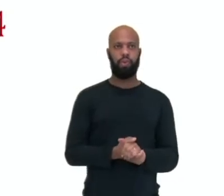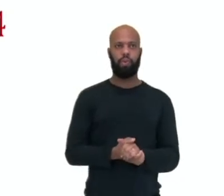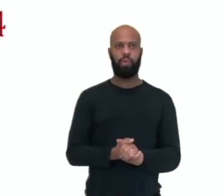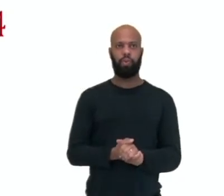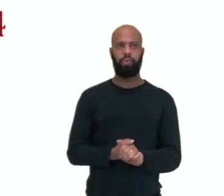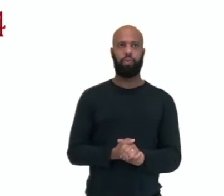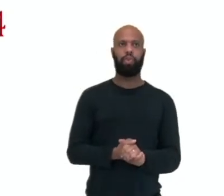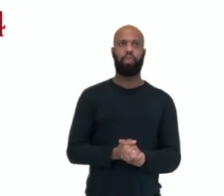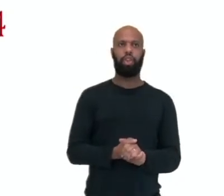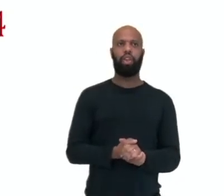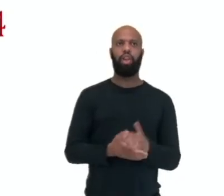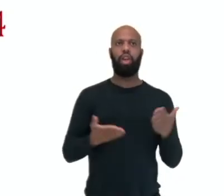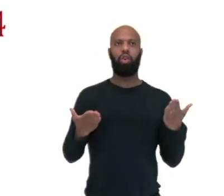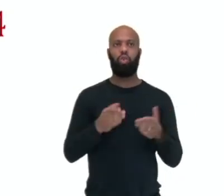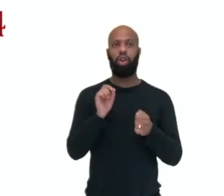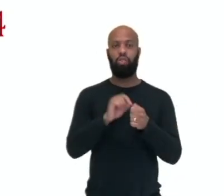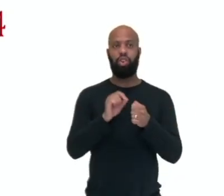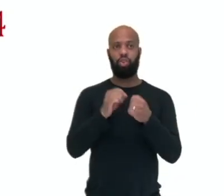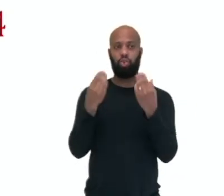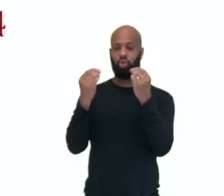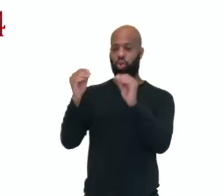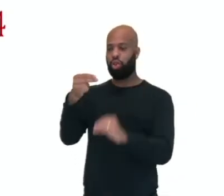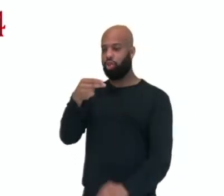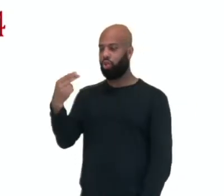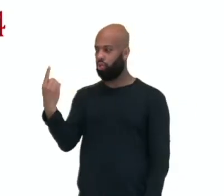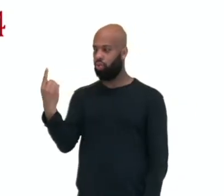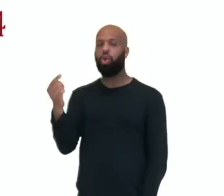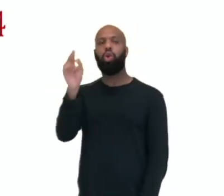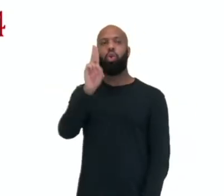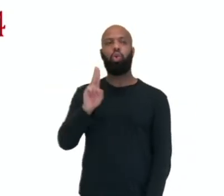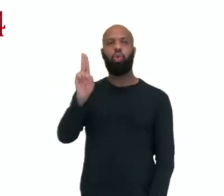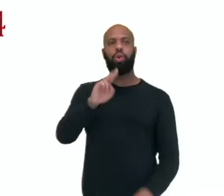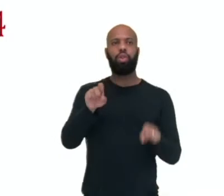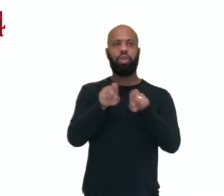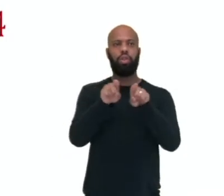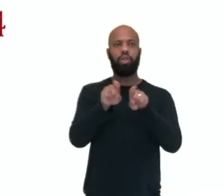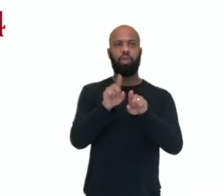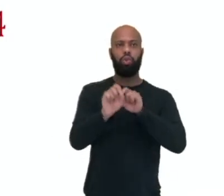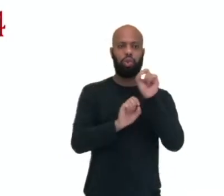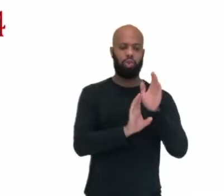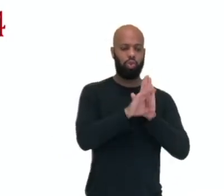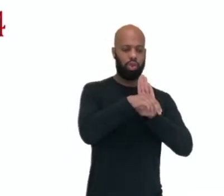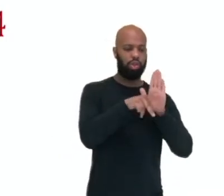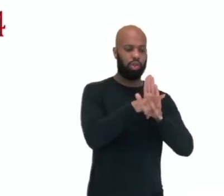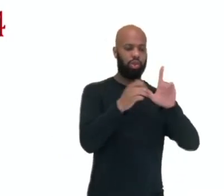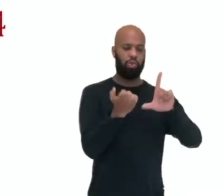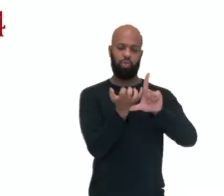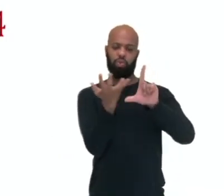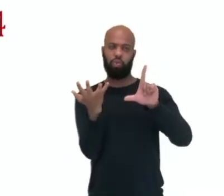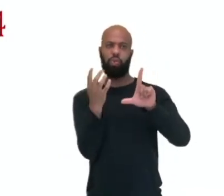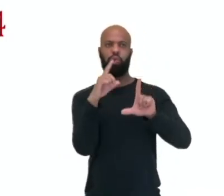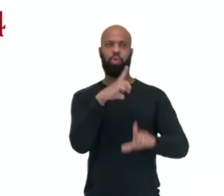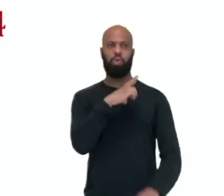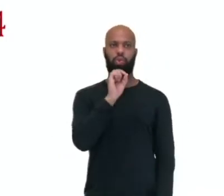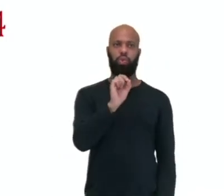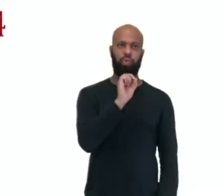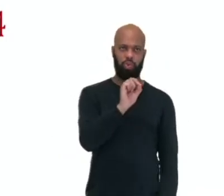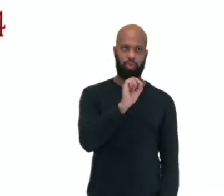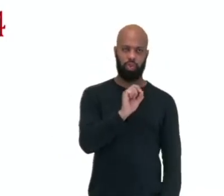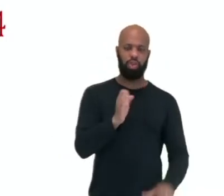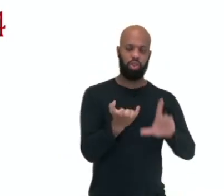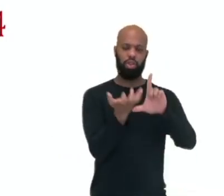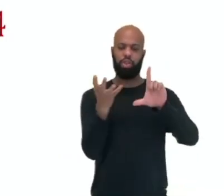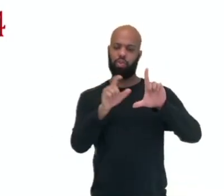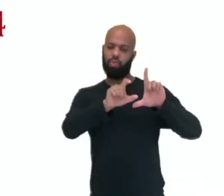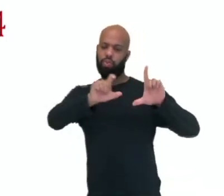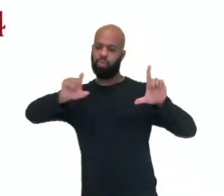Ok, igual a 1. Aplicando a definição de log. O meu logaritmando,